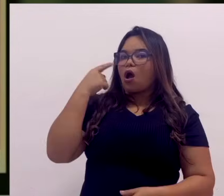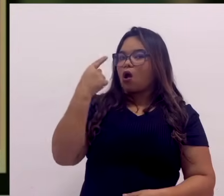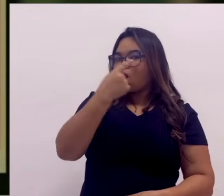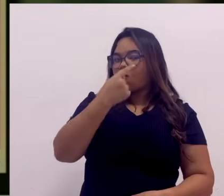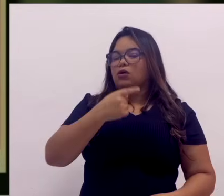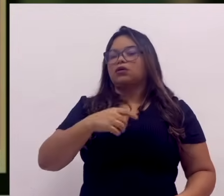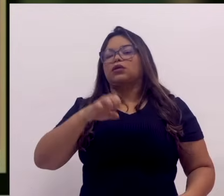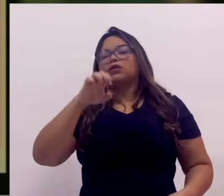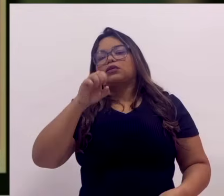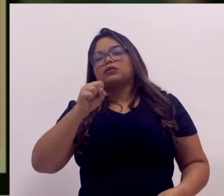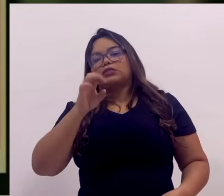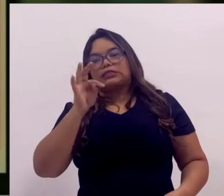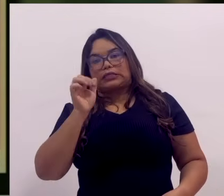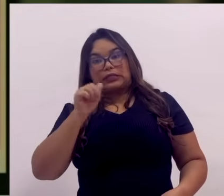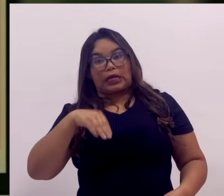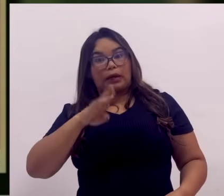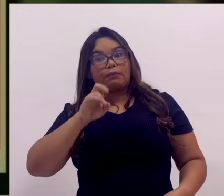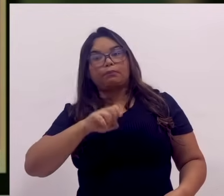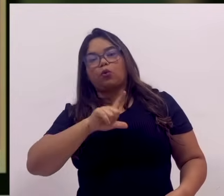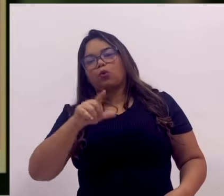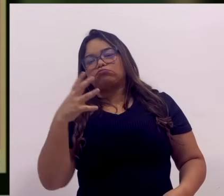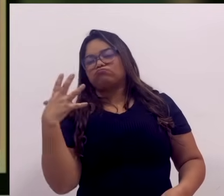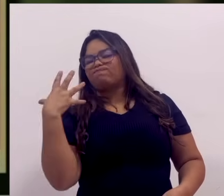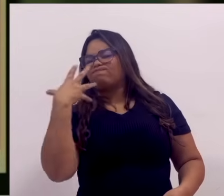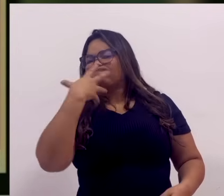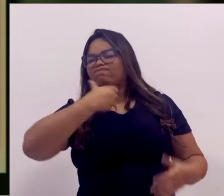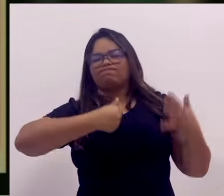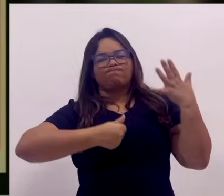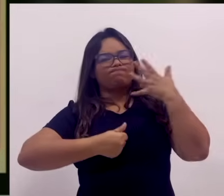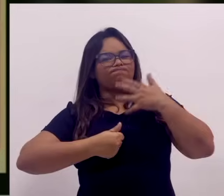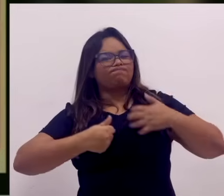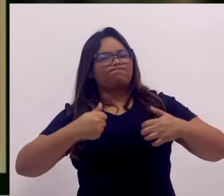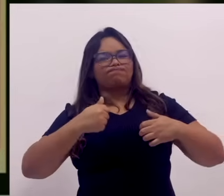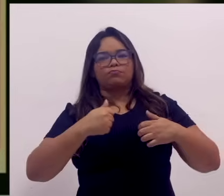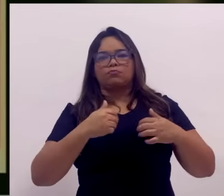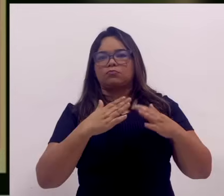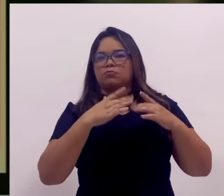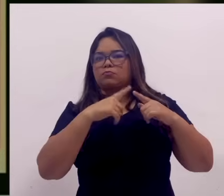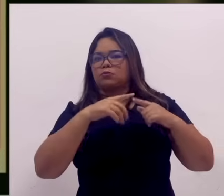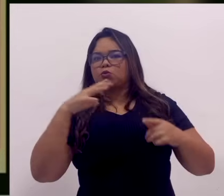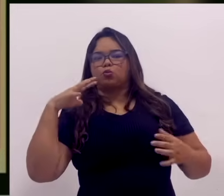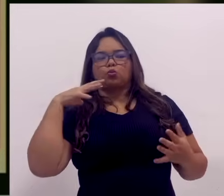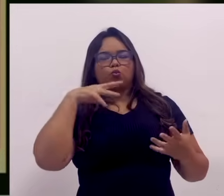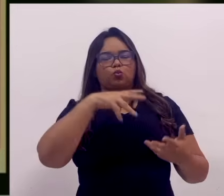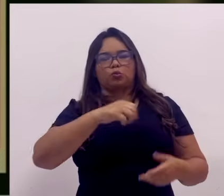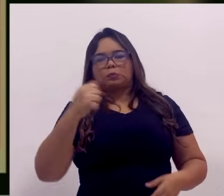Istambul, e aqui você encontrará algumas das mesquitas mais belas do mundo.